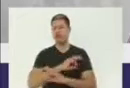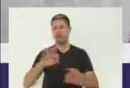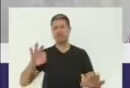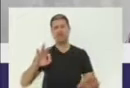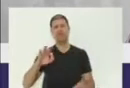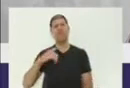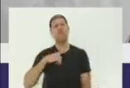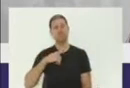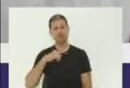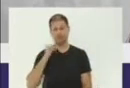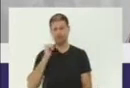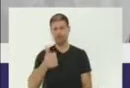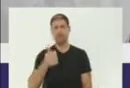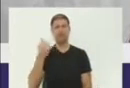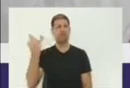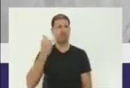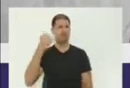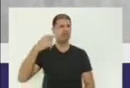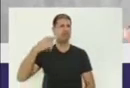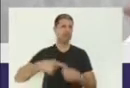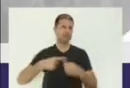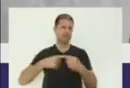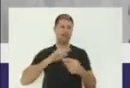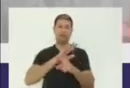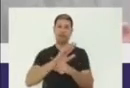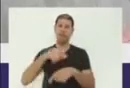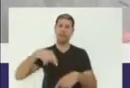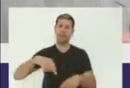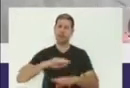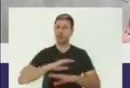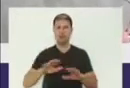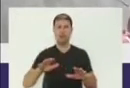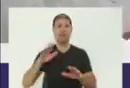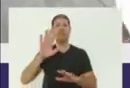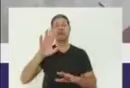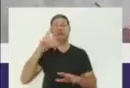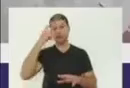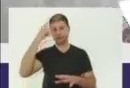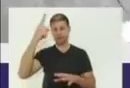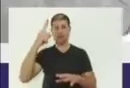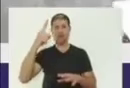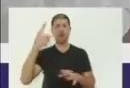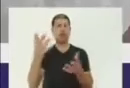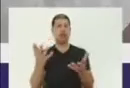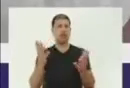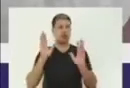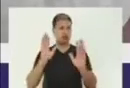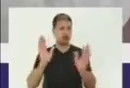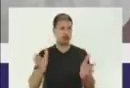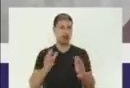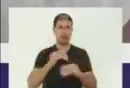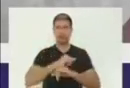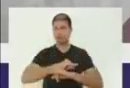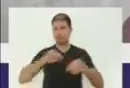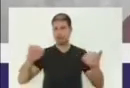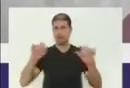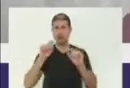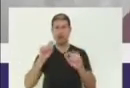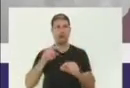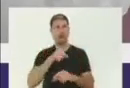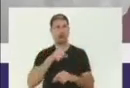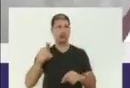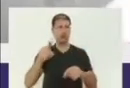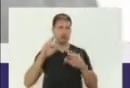e de necessidade em nossa cidade. Então, é isso. Ah, e por sinal, quero já fazer uma divulgação a vocês que nos